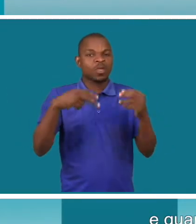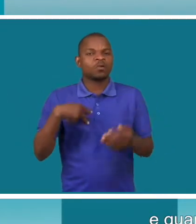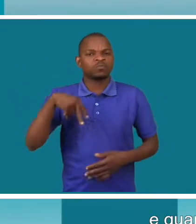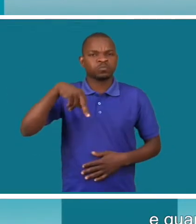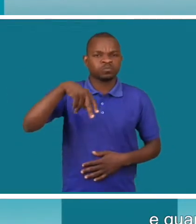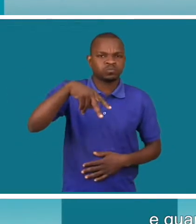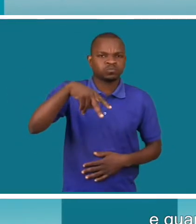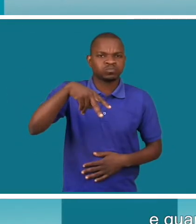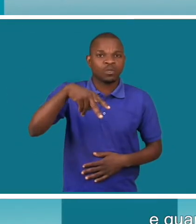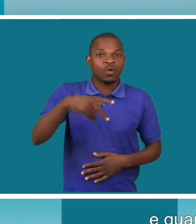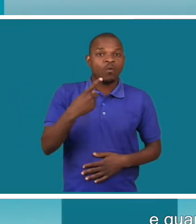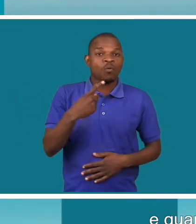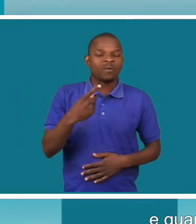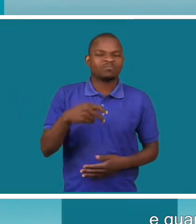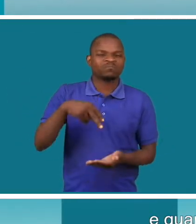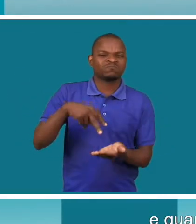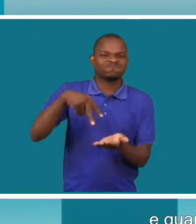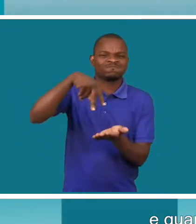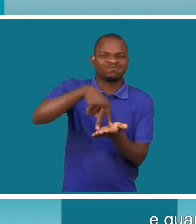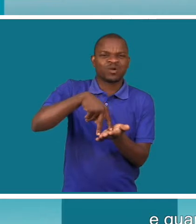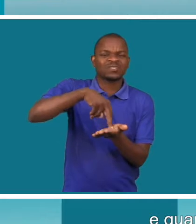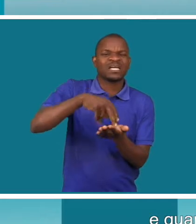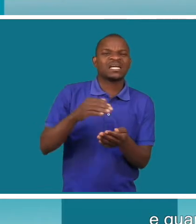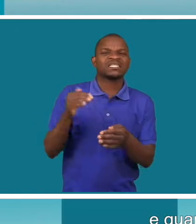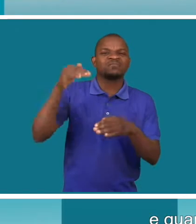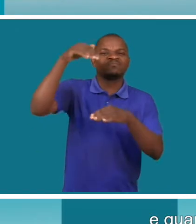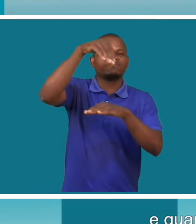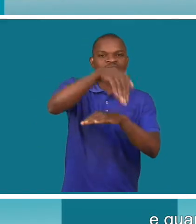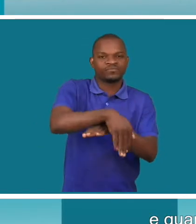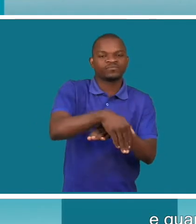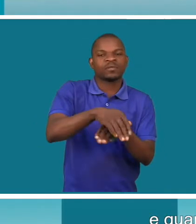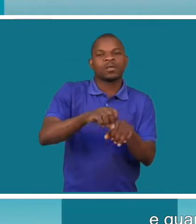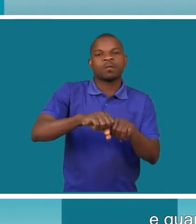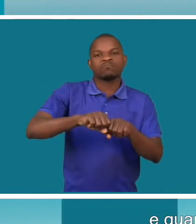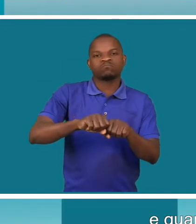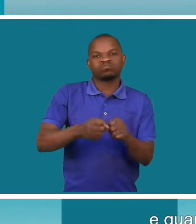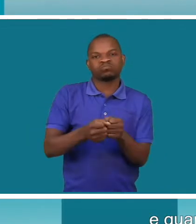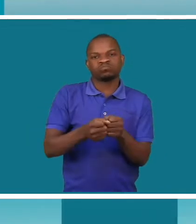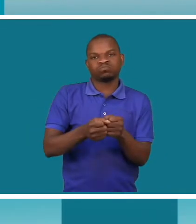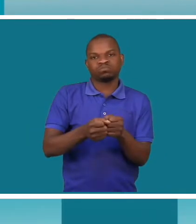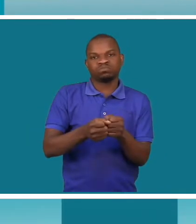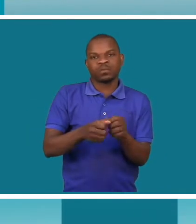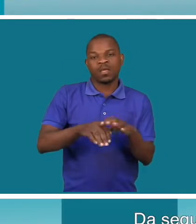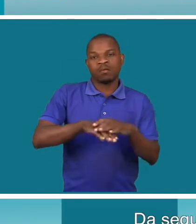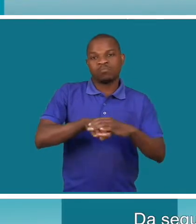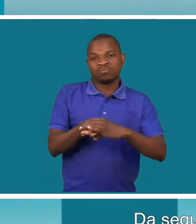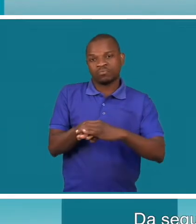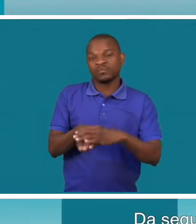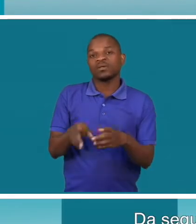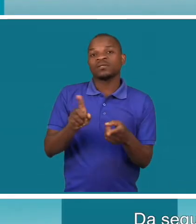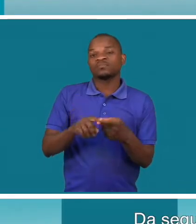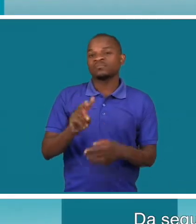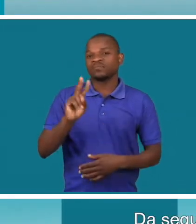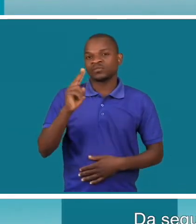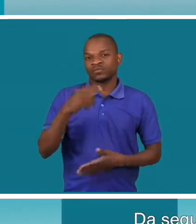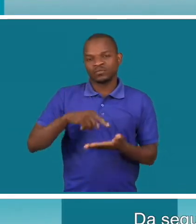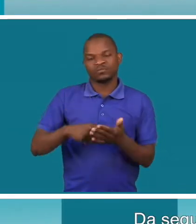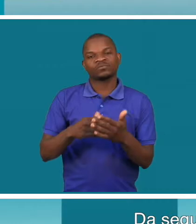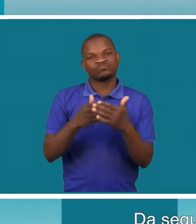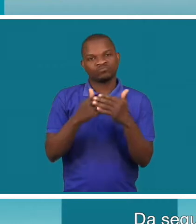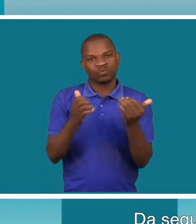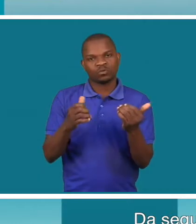o outro pé outro pé ficou do outro lado e acaba entrando numa vala e torceu o pé e na segunda vez foi mesmo no